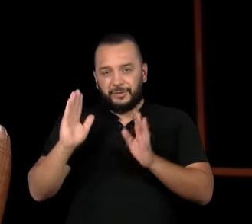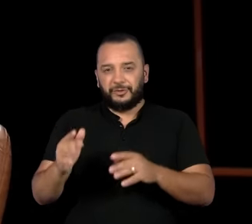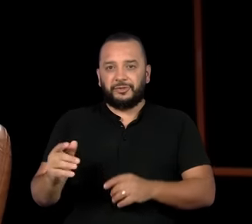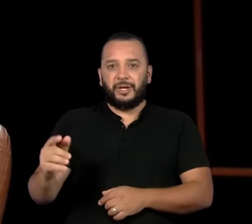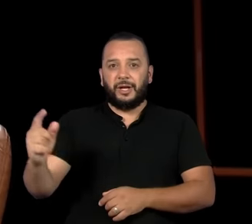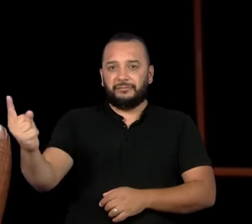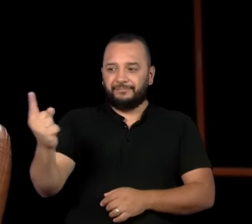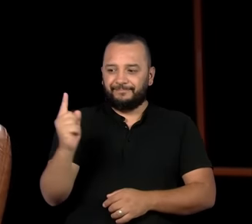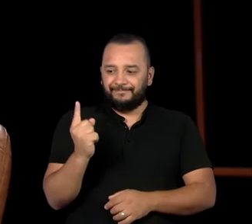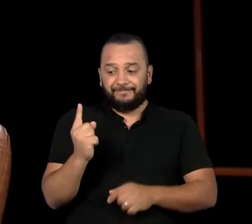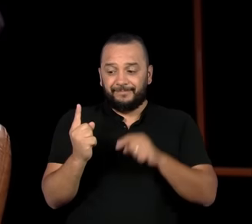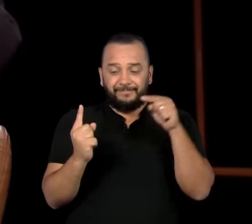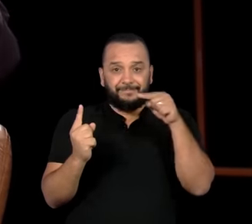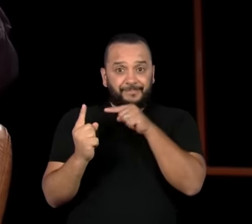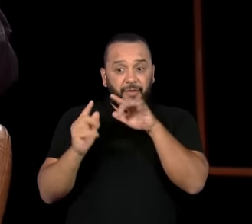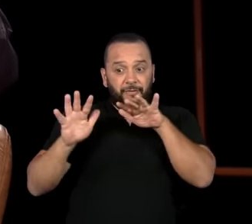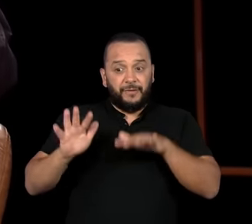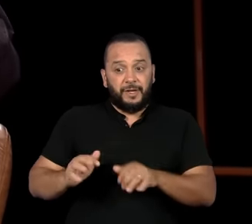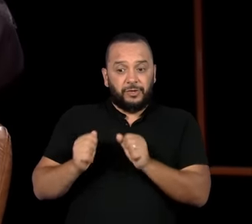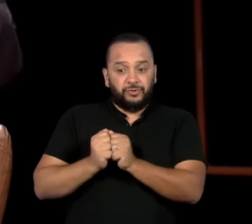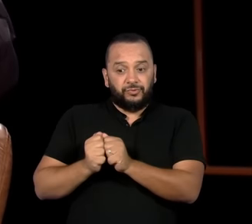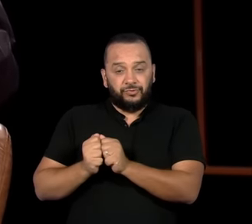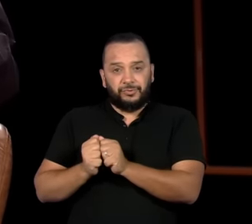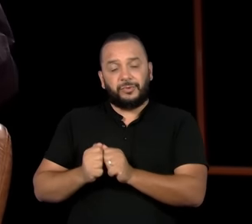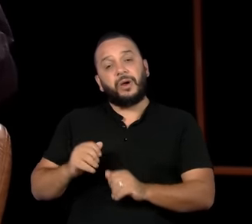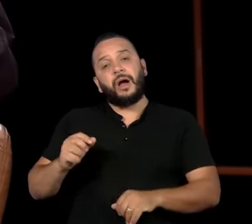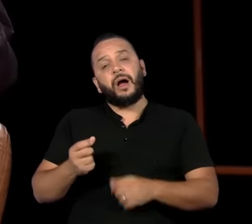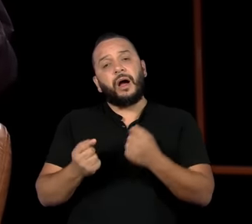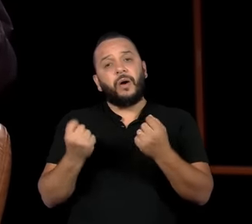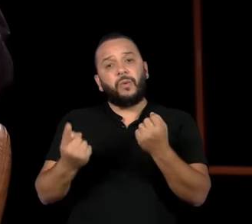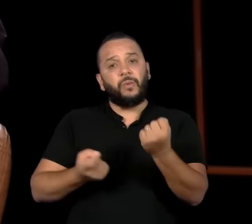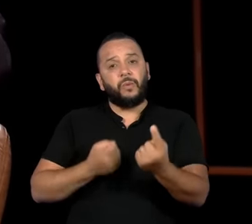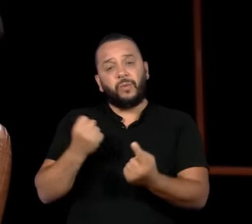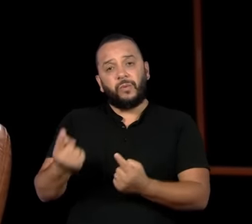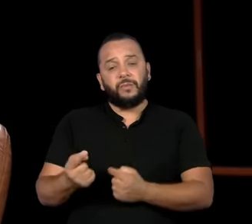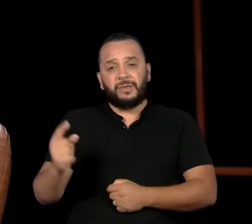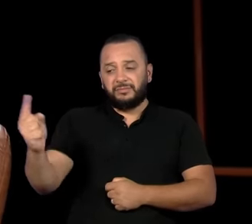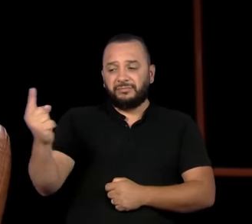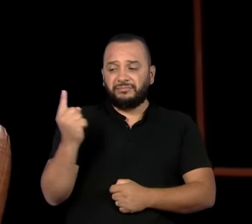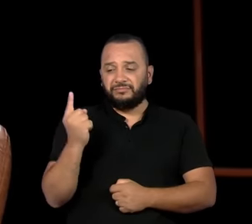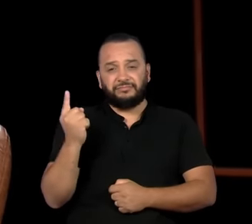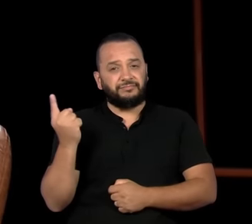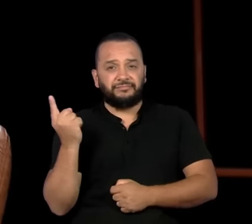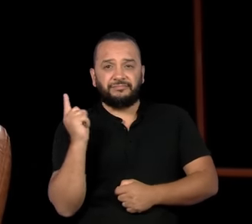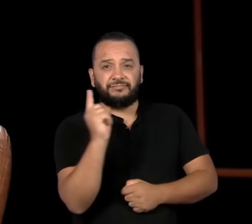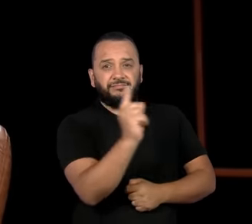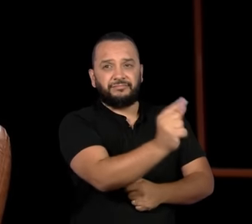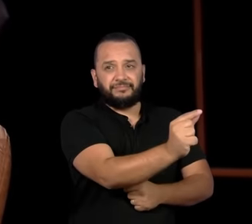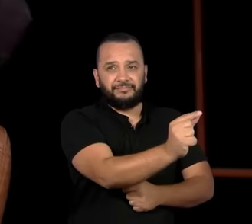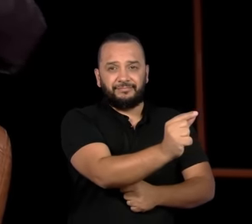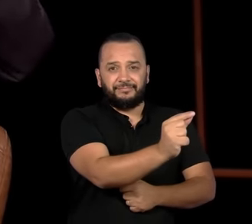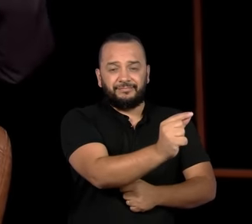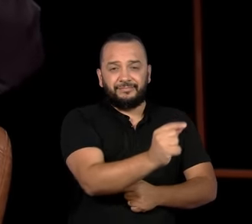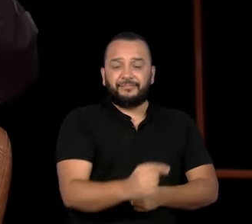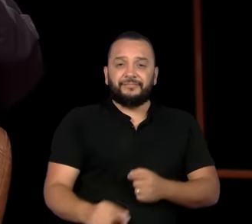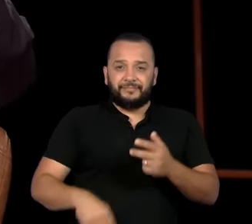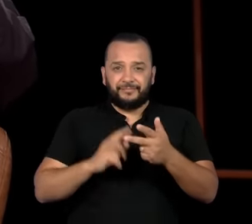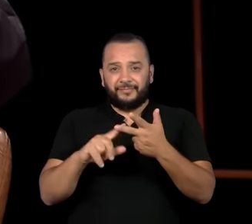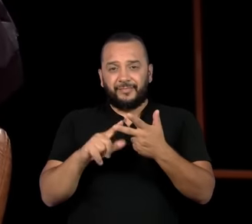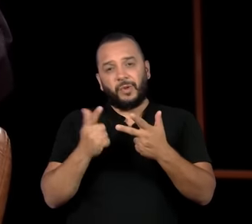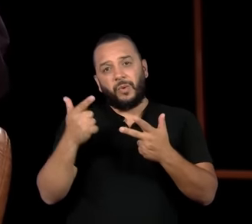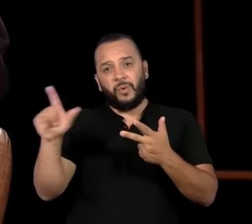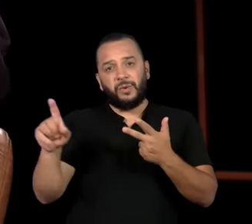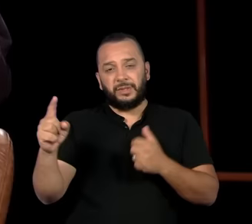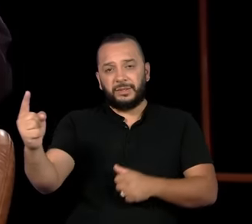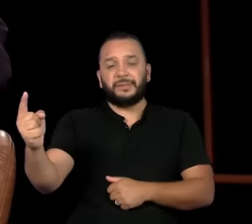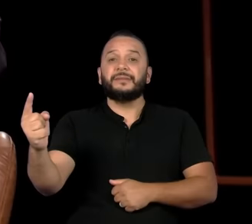e que ficam. Há outras que vêm e passam. Há outras